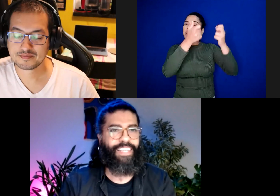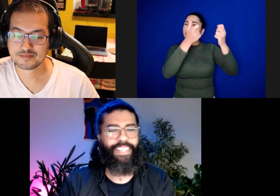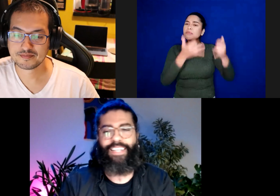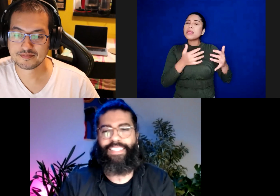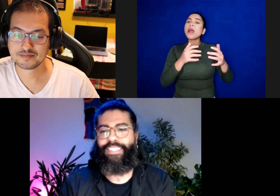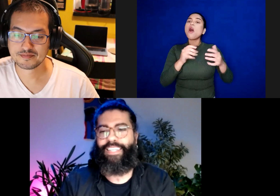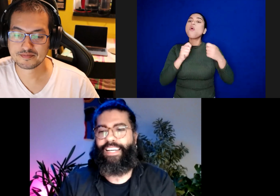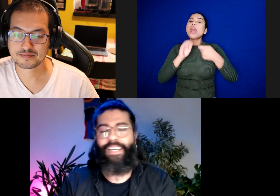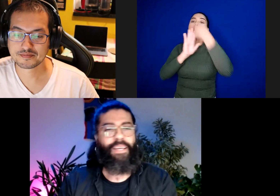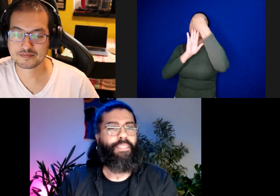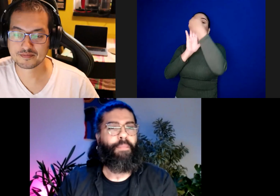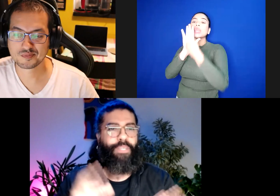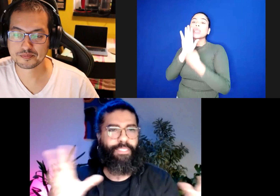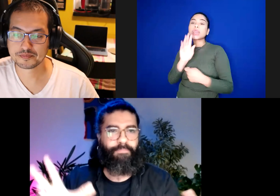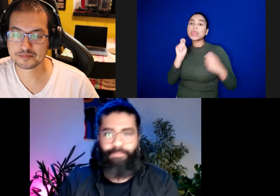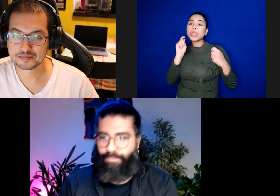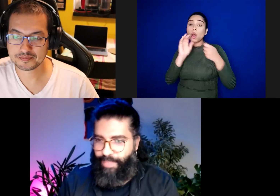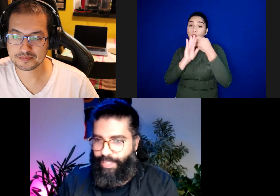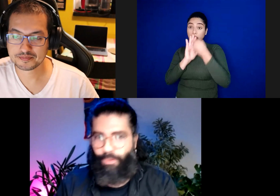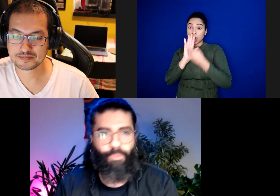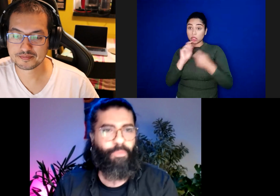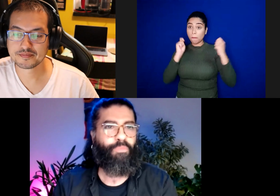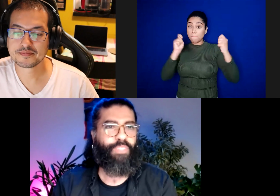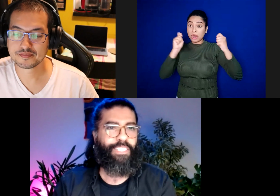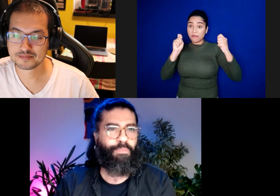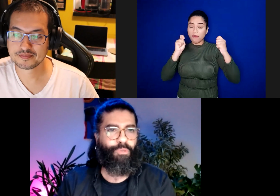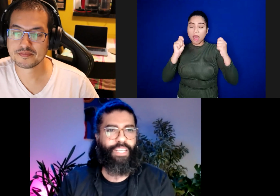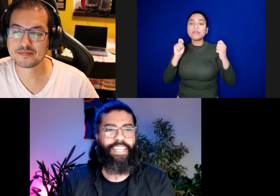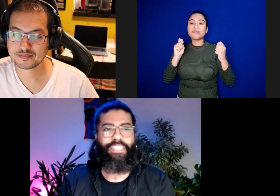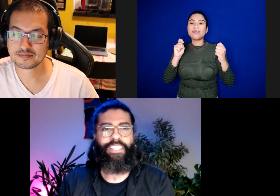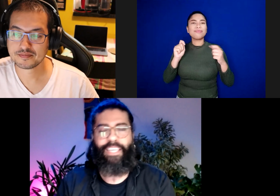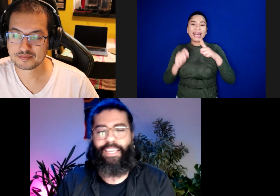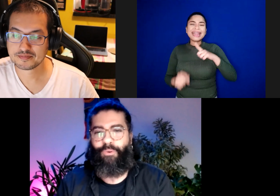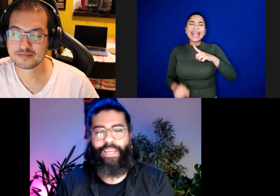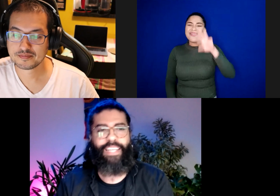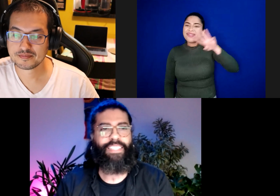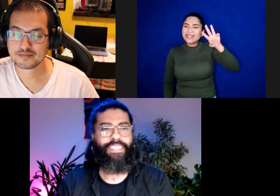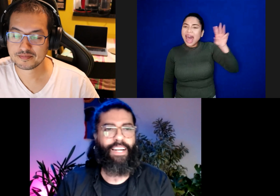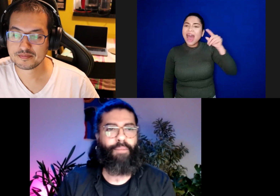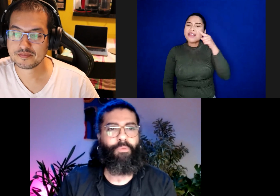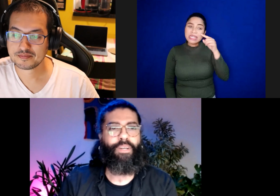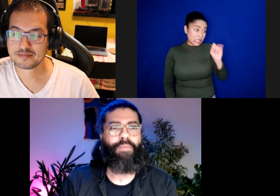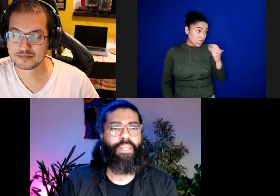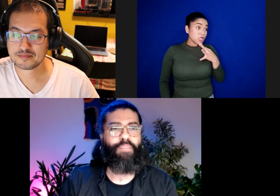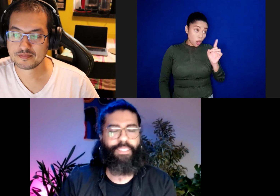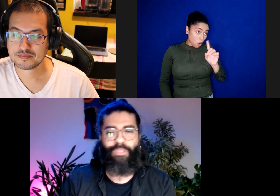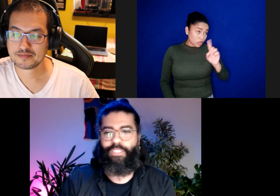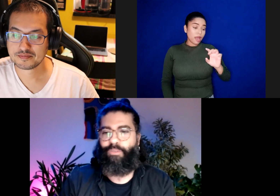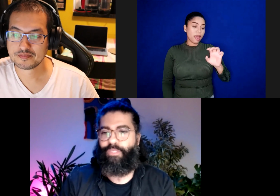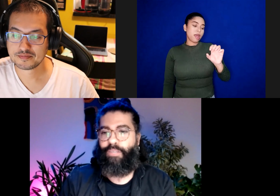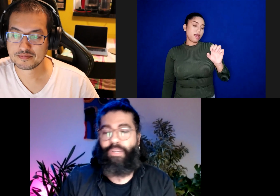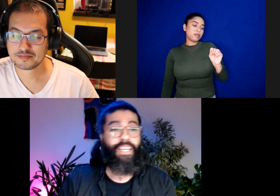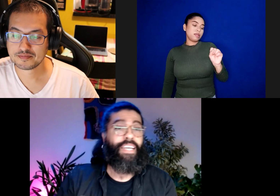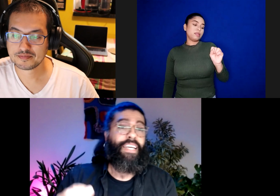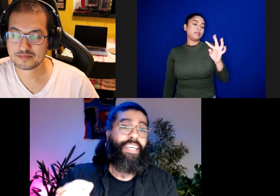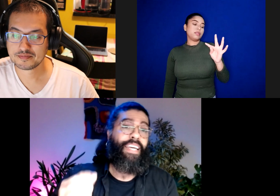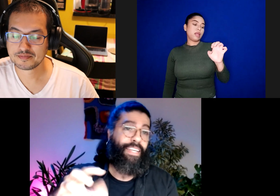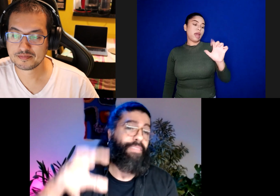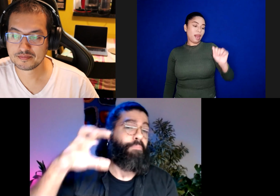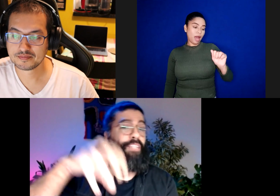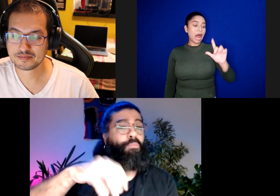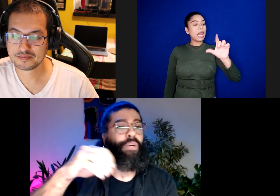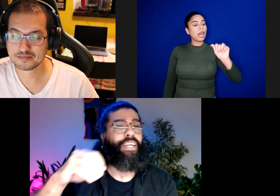essa característica lá depois dá um site de busca aí gente quem não conhece está lá Pony manifestante inclusão